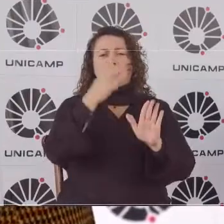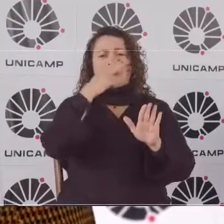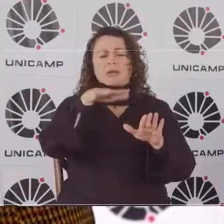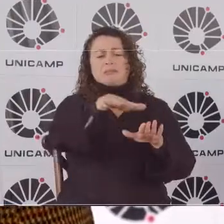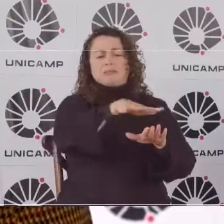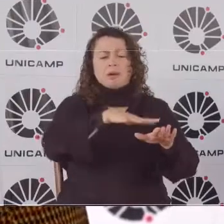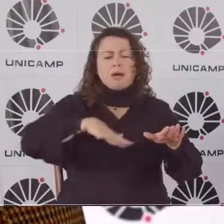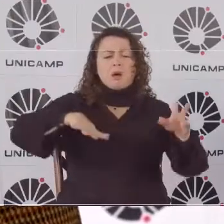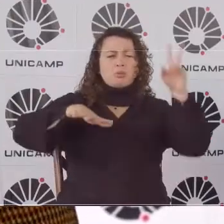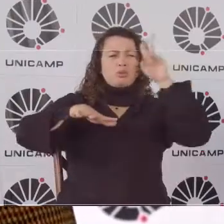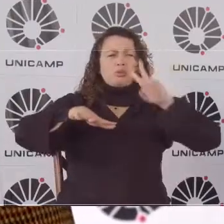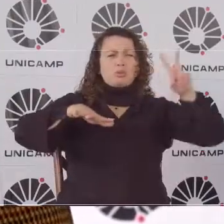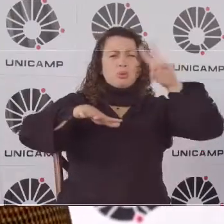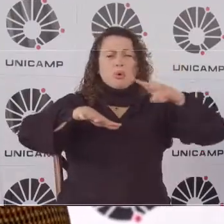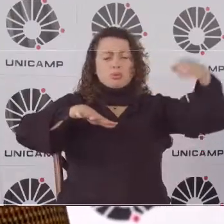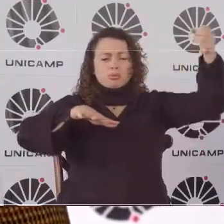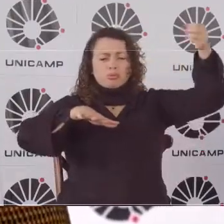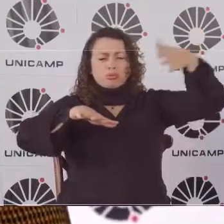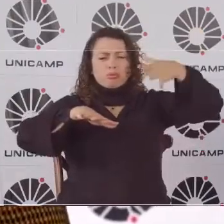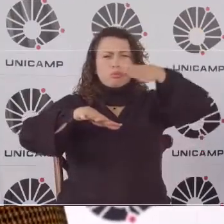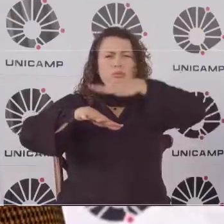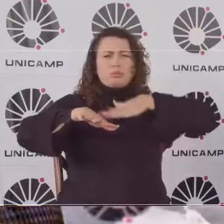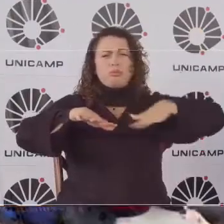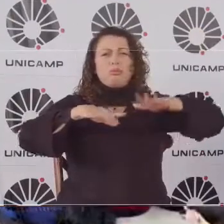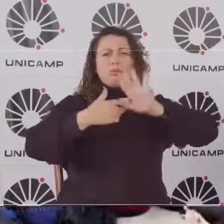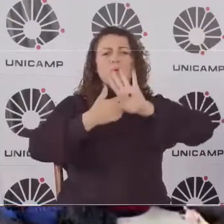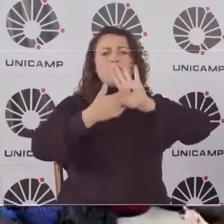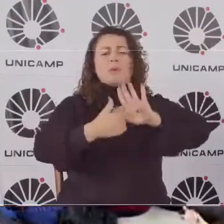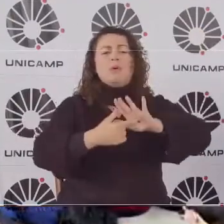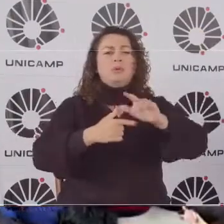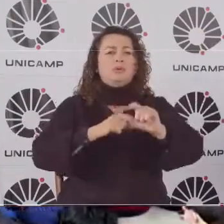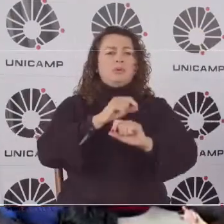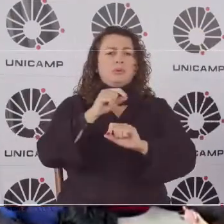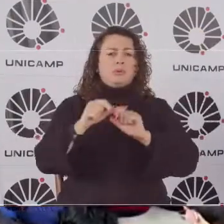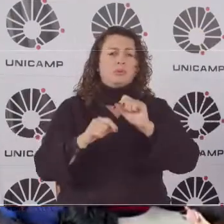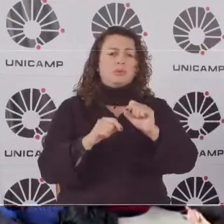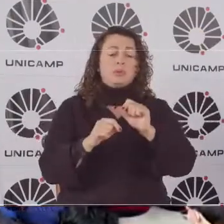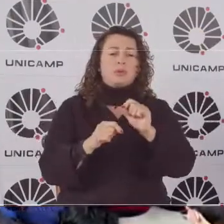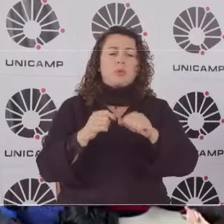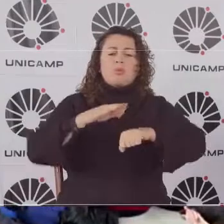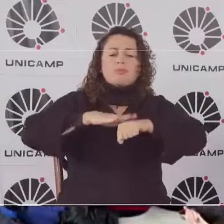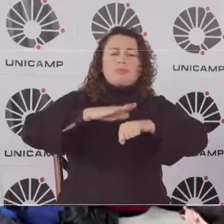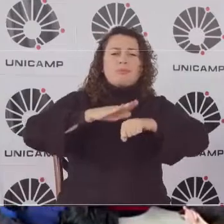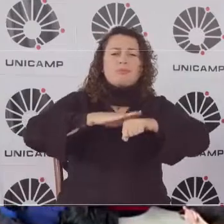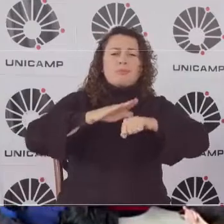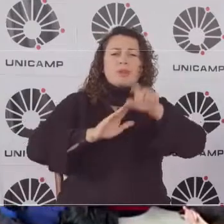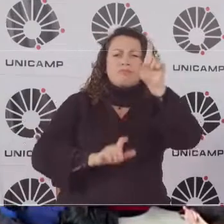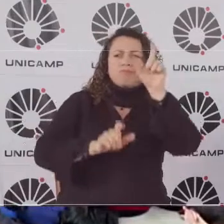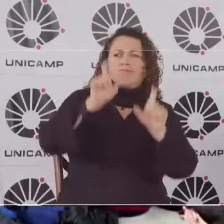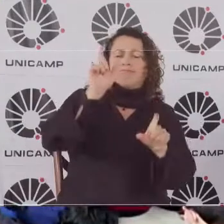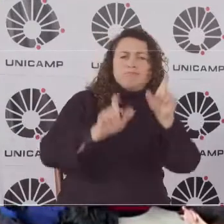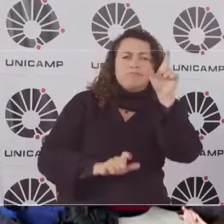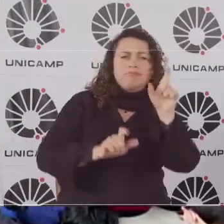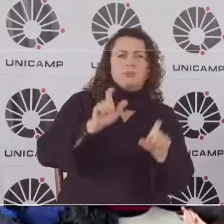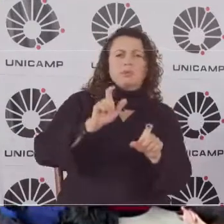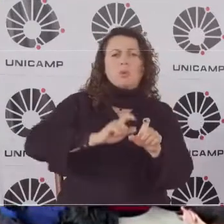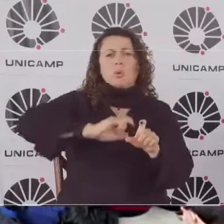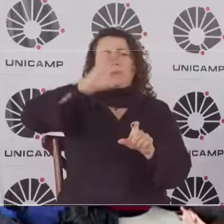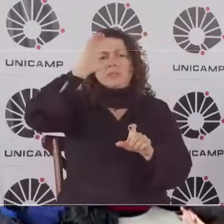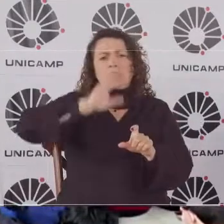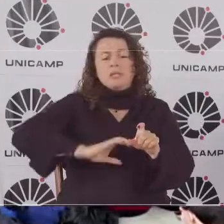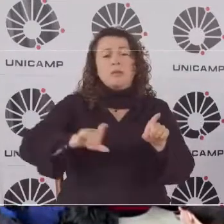cenário histórico e intelectual em que se da atuação do homem do cidadão